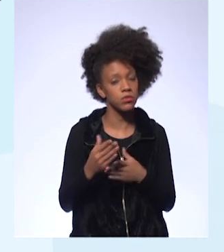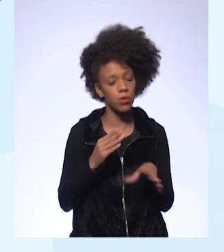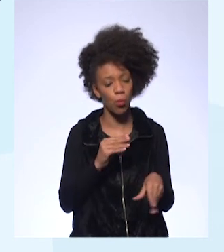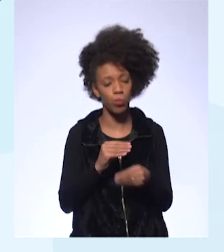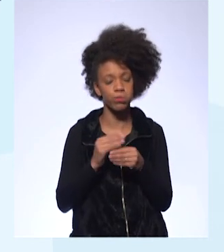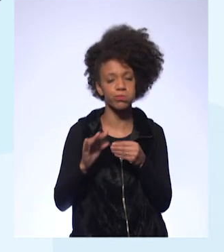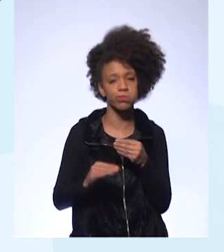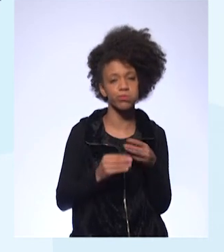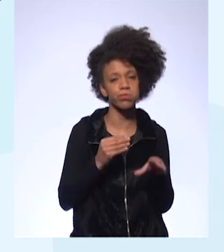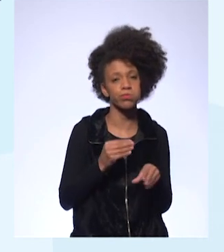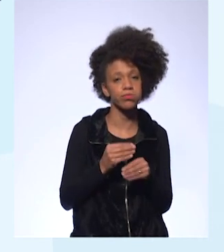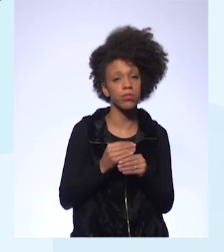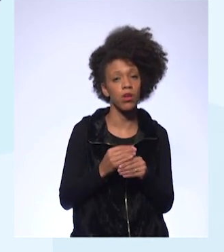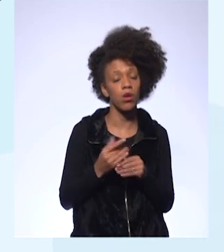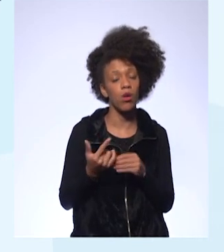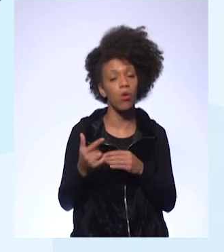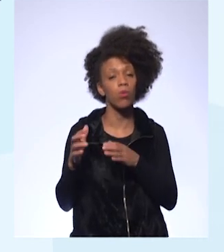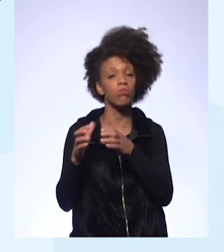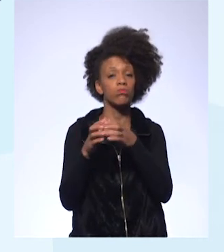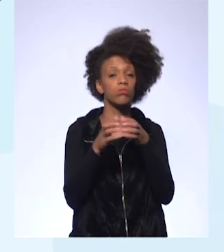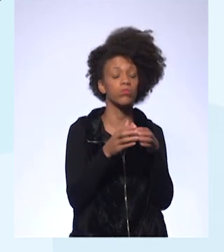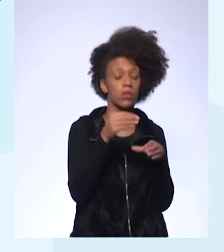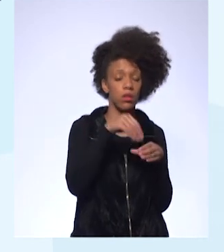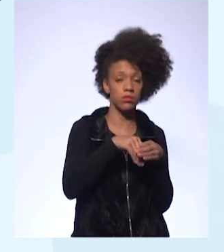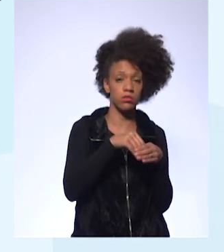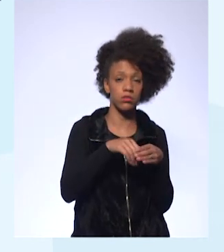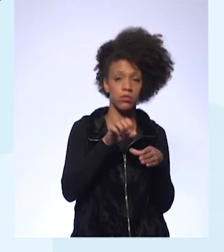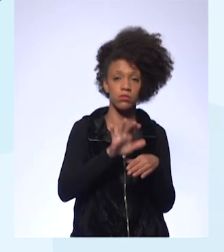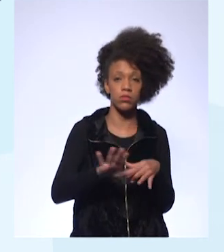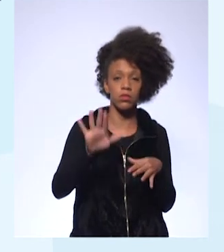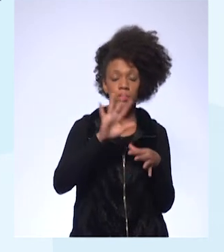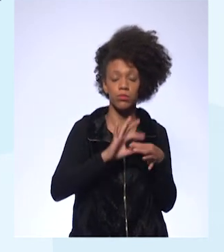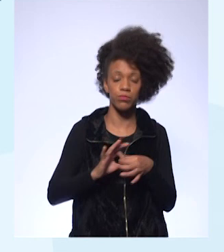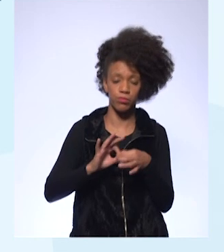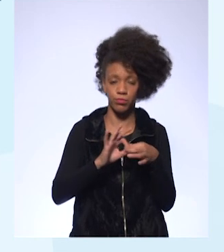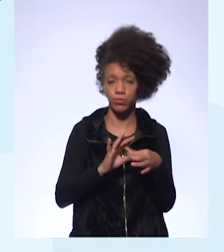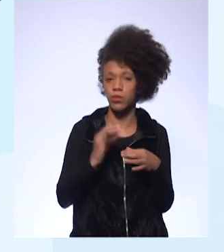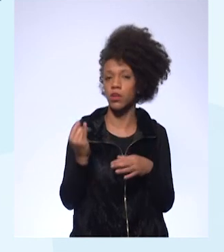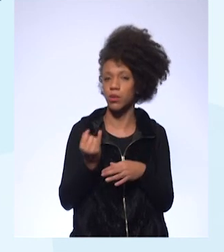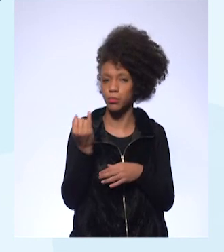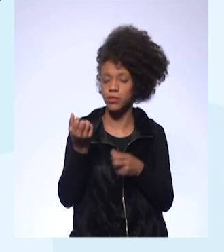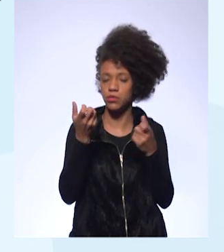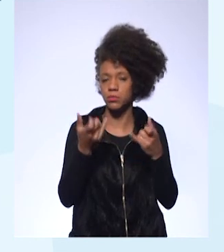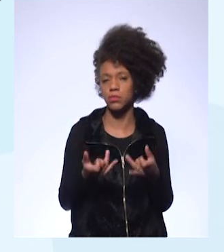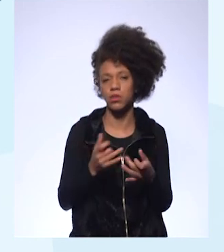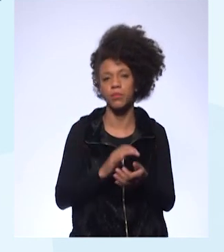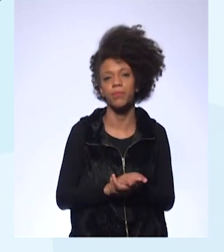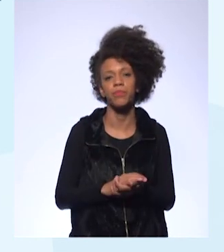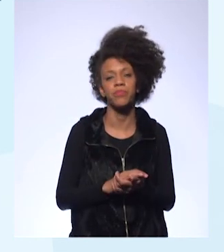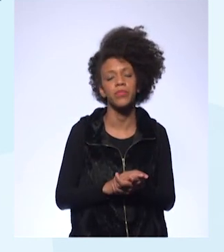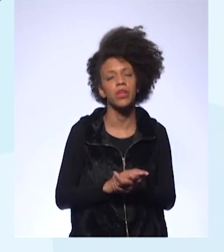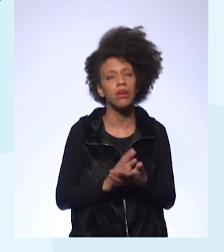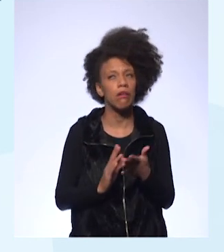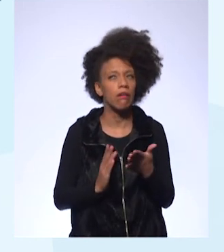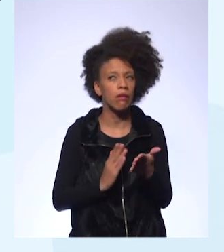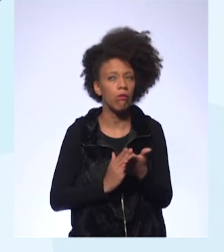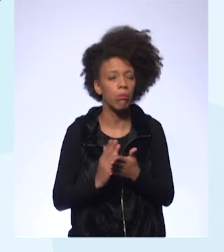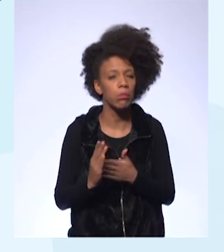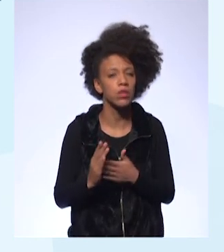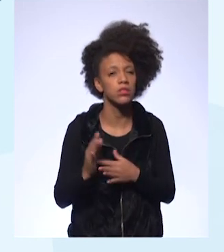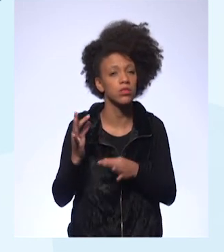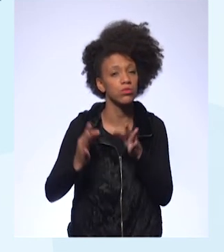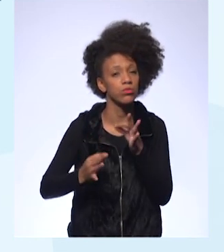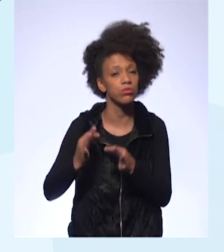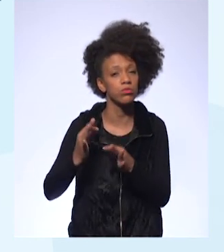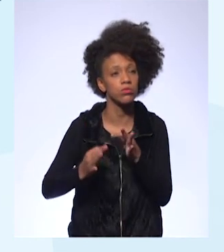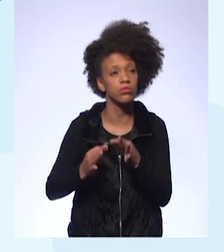incorporar outros segmentos dentro da União Europeia, que é importante retratar isso. Ela começa a ter uma questão